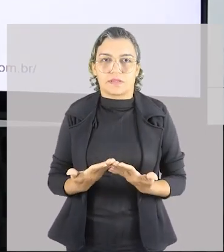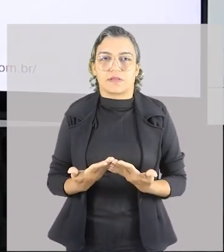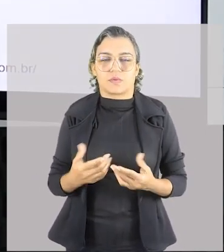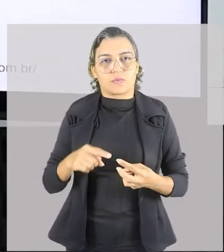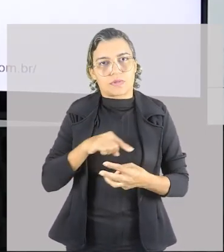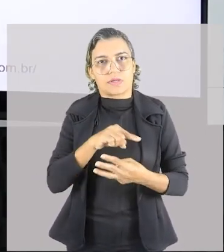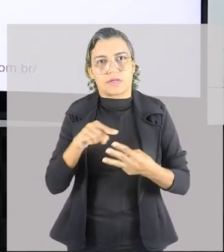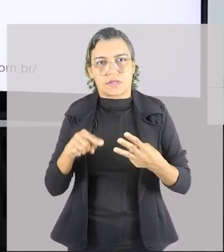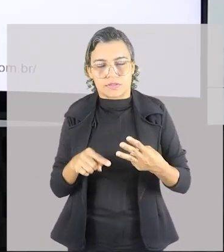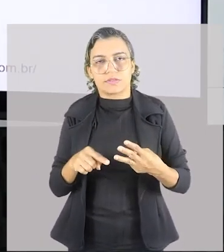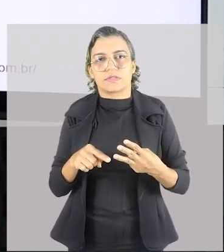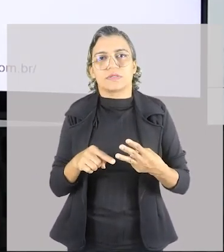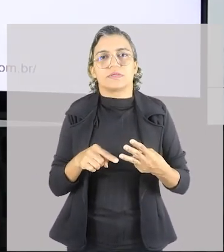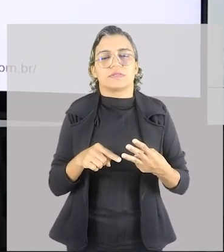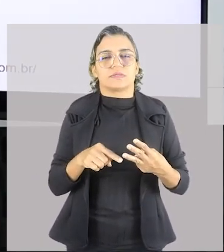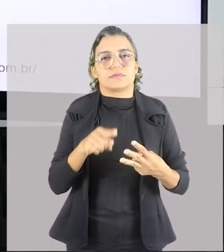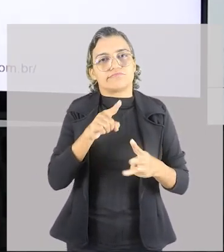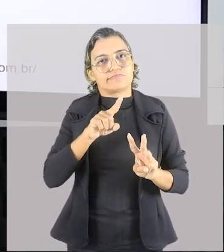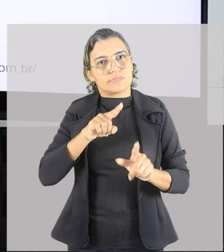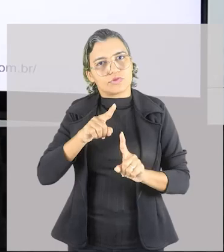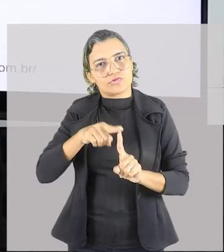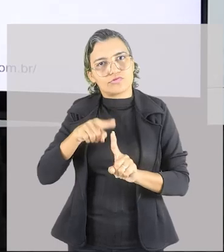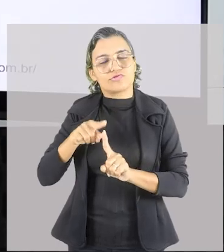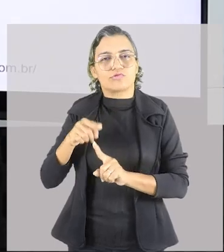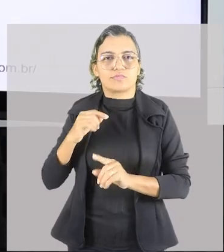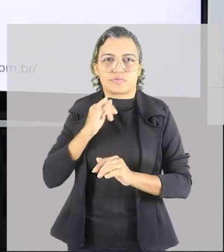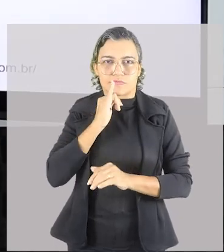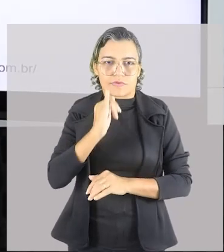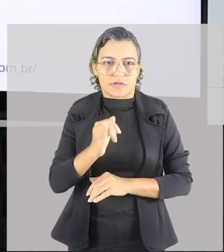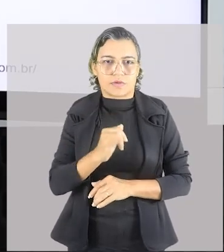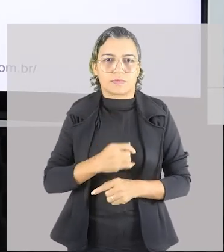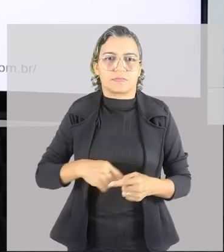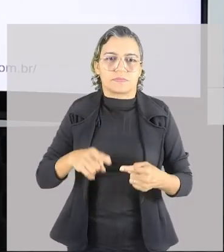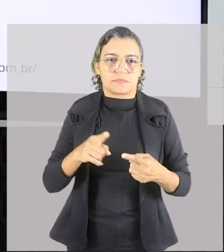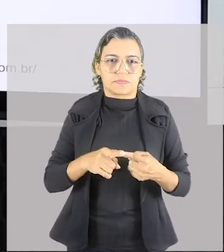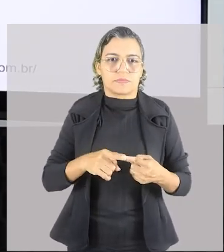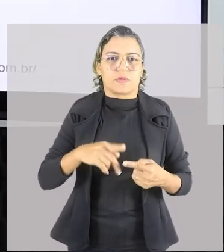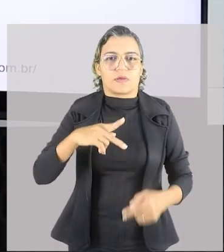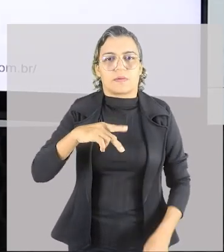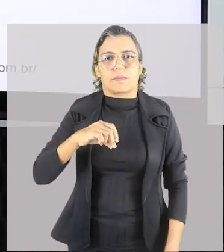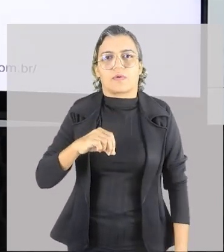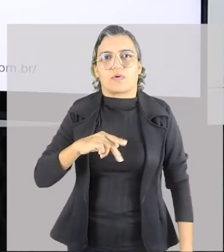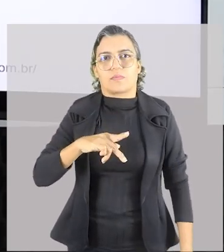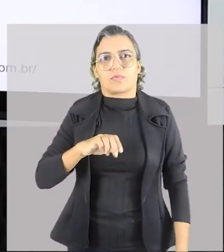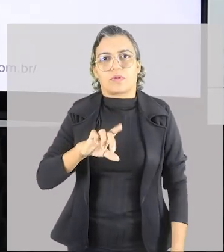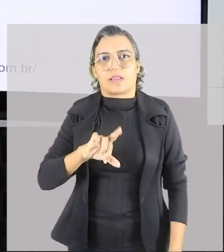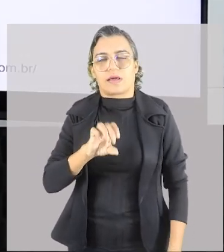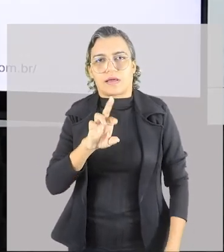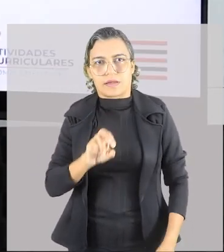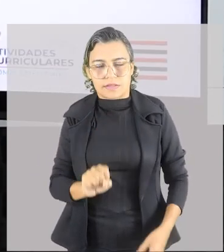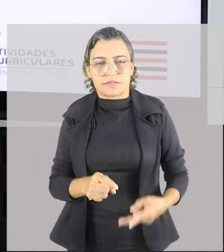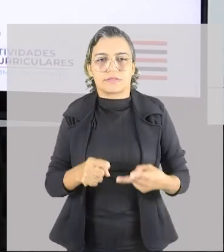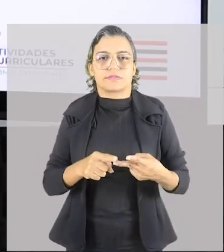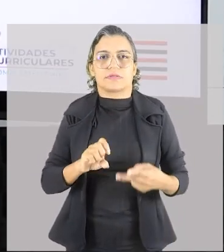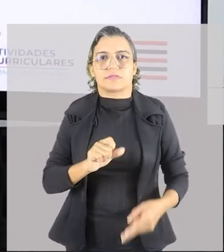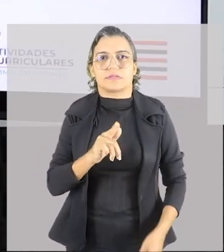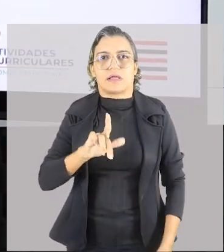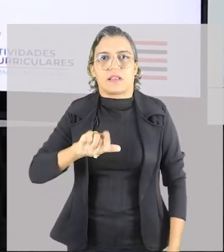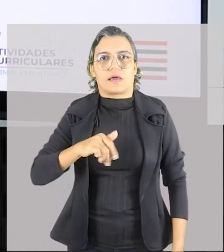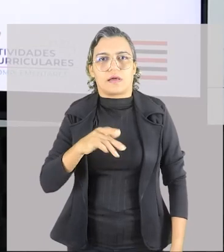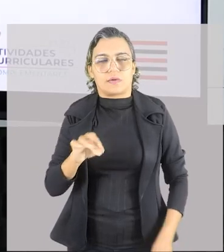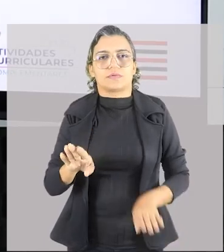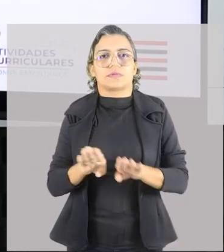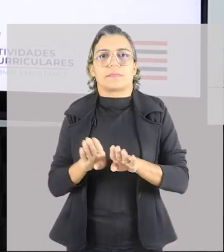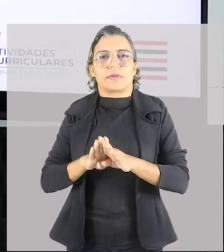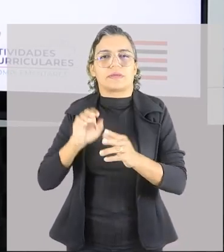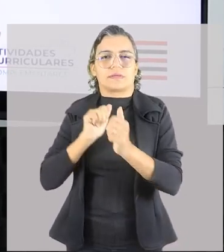três categorias que a gente falou: jogos populares, jogos de salão e jogos esportivos, beleza? E aí